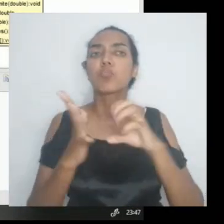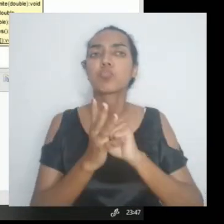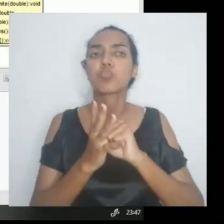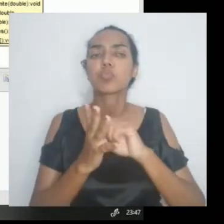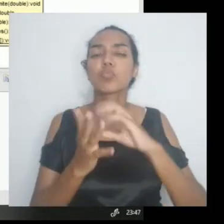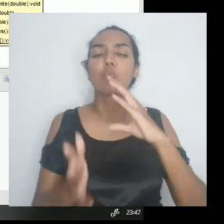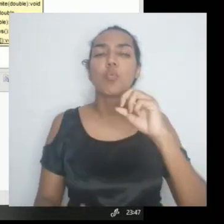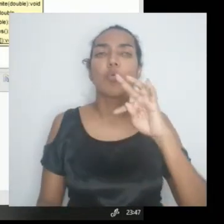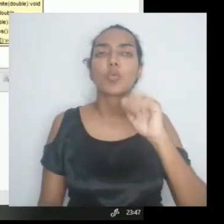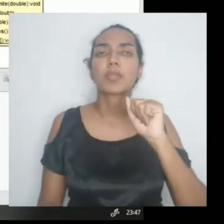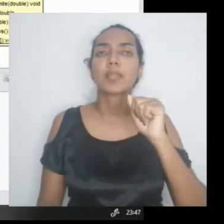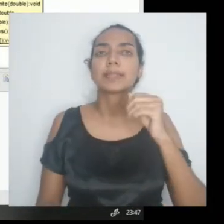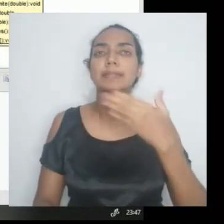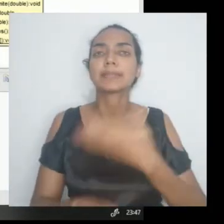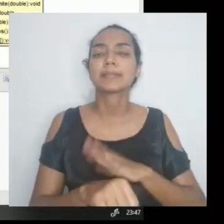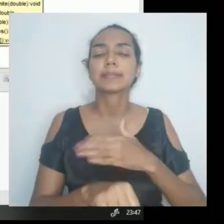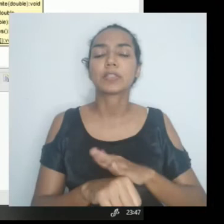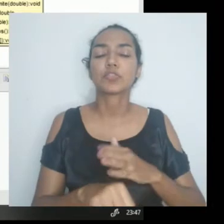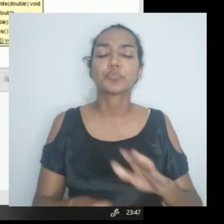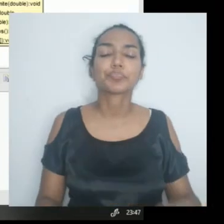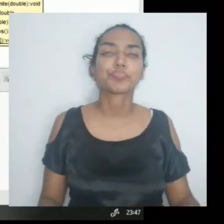de contas,